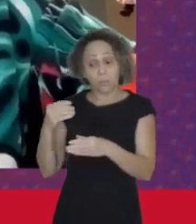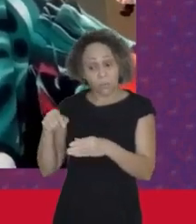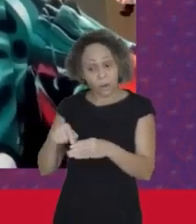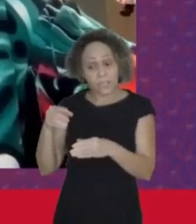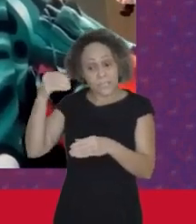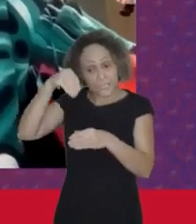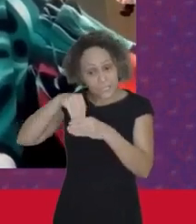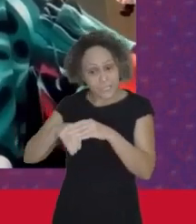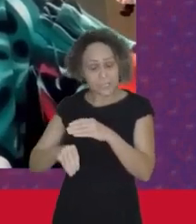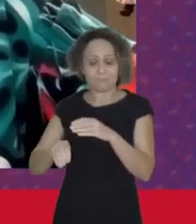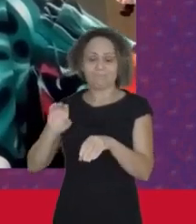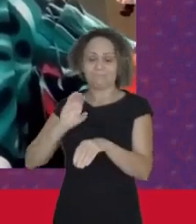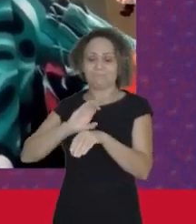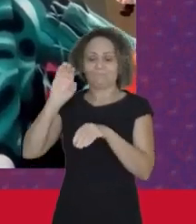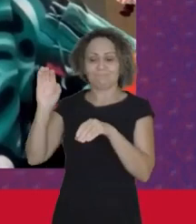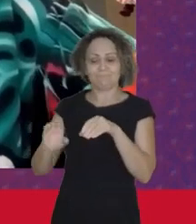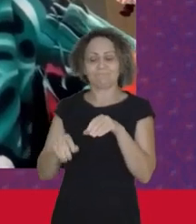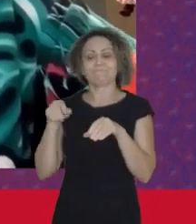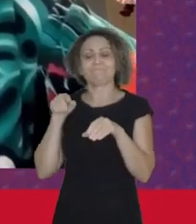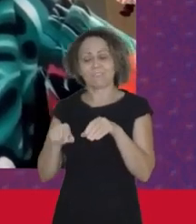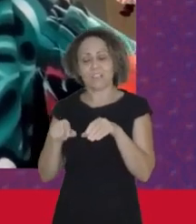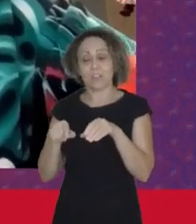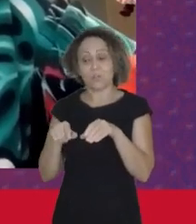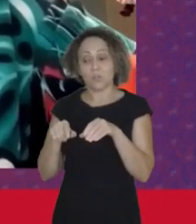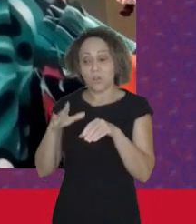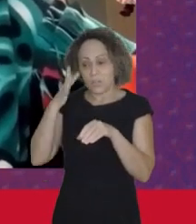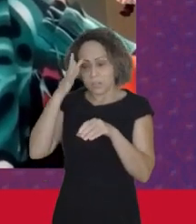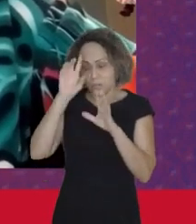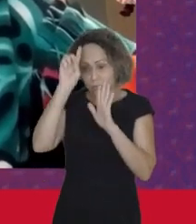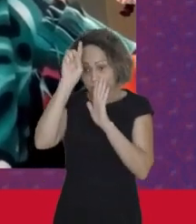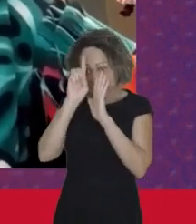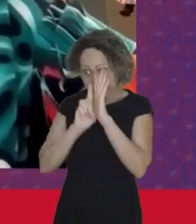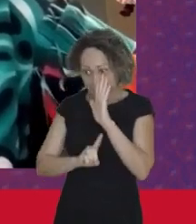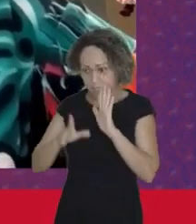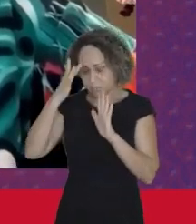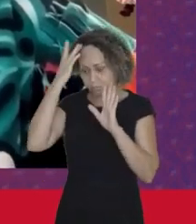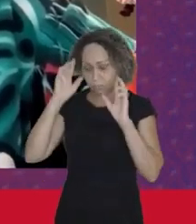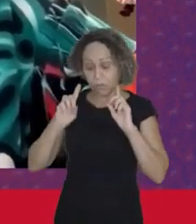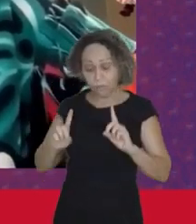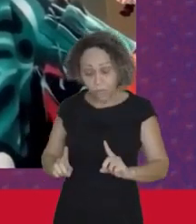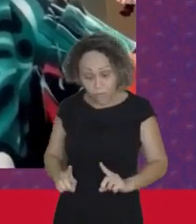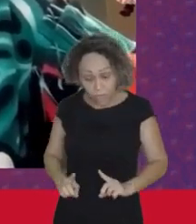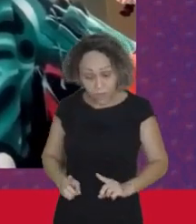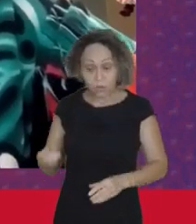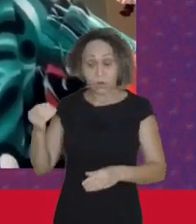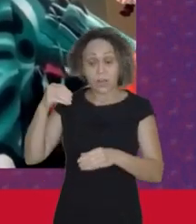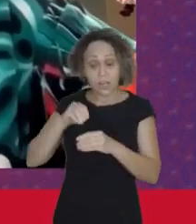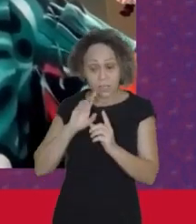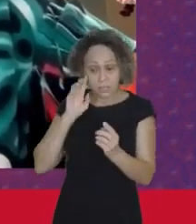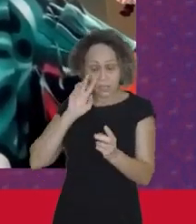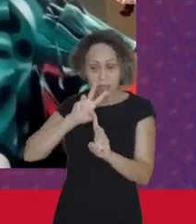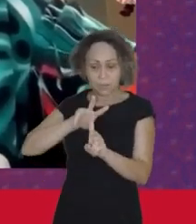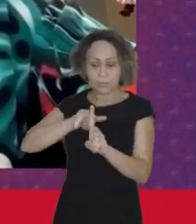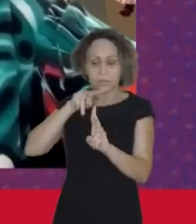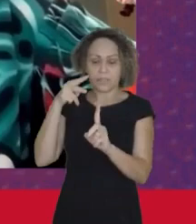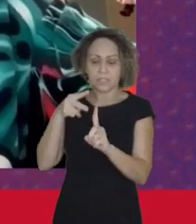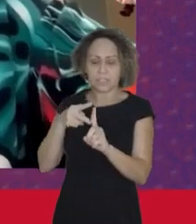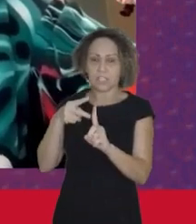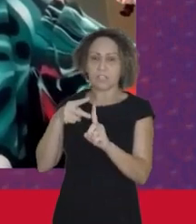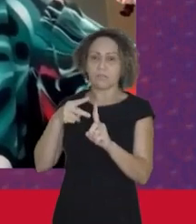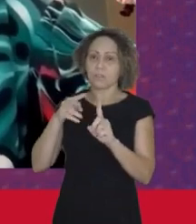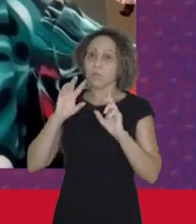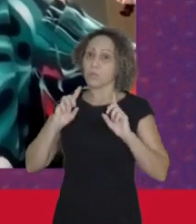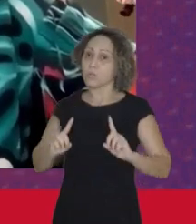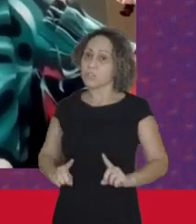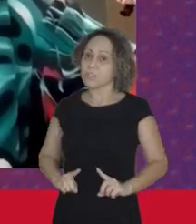direitos das pessoas com deficiência, agora na perspectiva do direito humano, tomando como base a Declaração